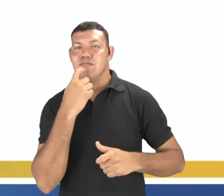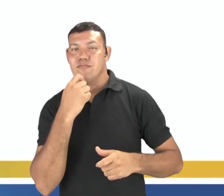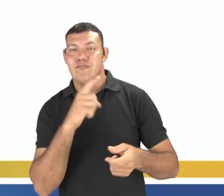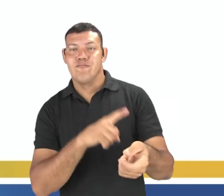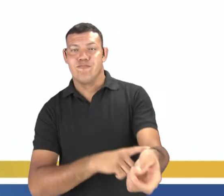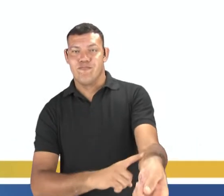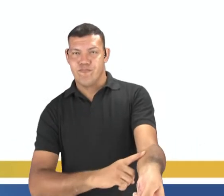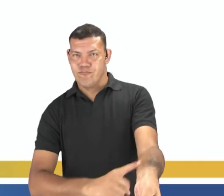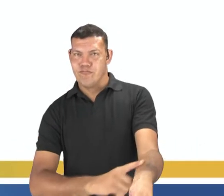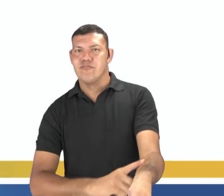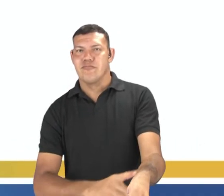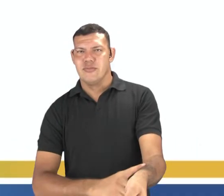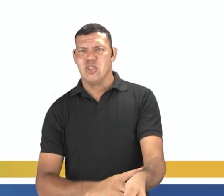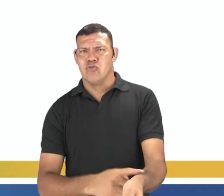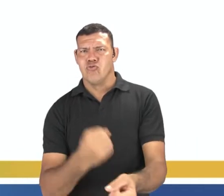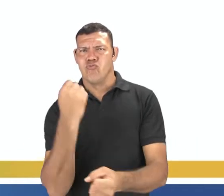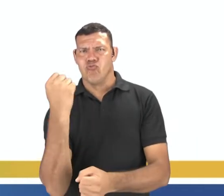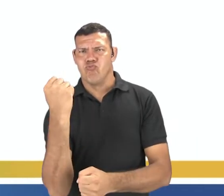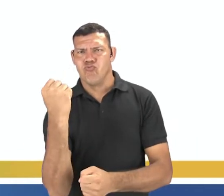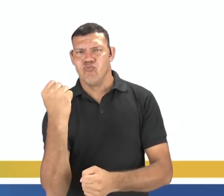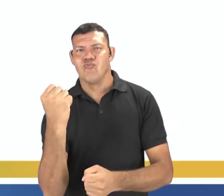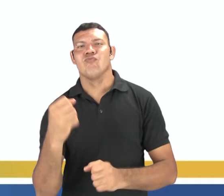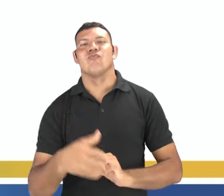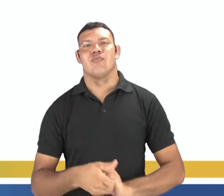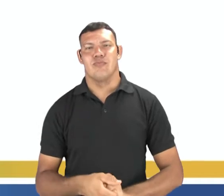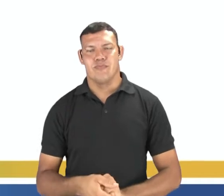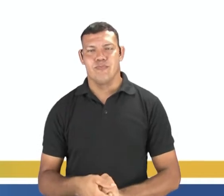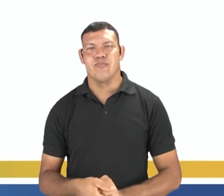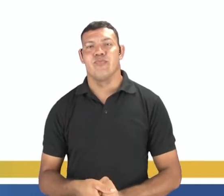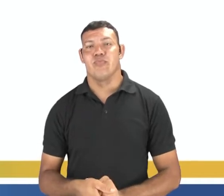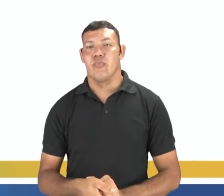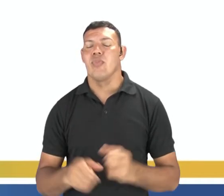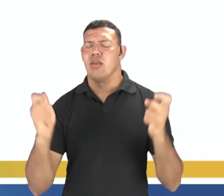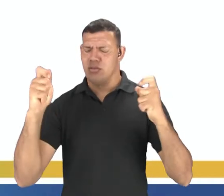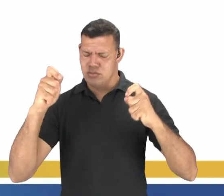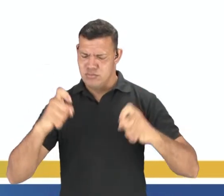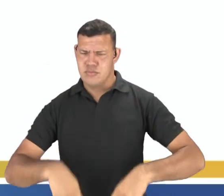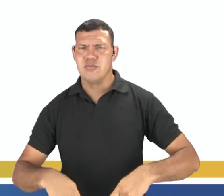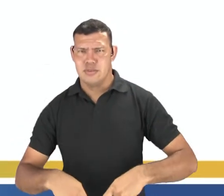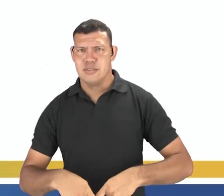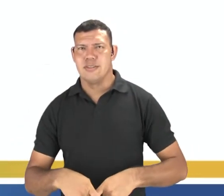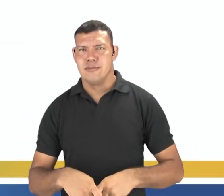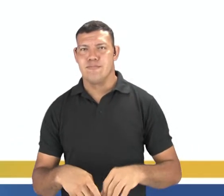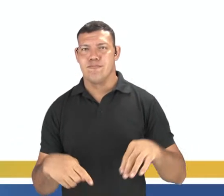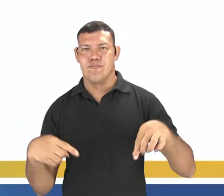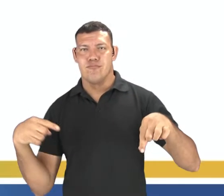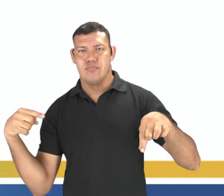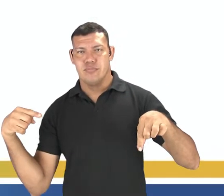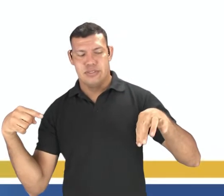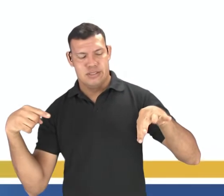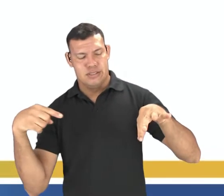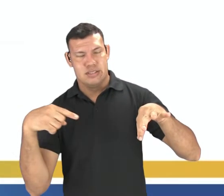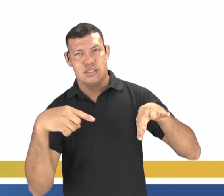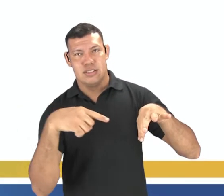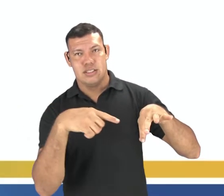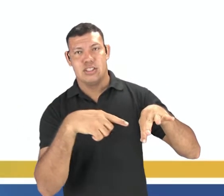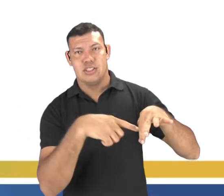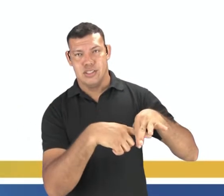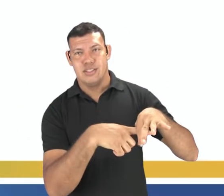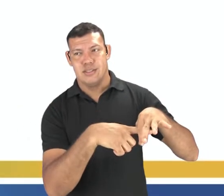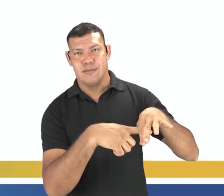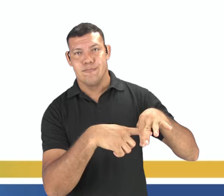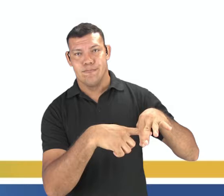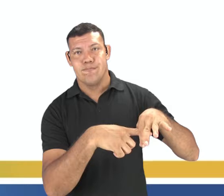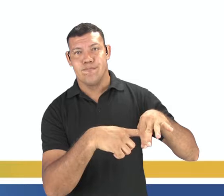tornando-se rígido e ereto. A ereção, ela possibilita que o pênis penetre a vagina. Então, durante o